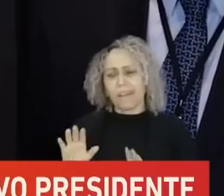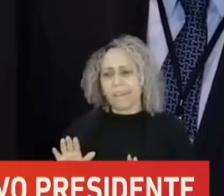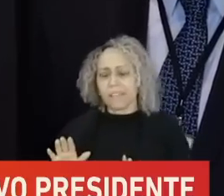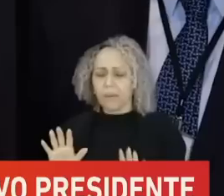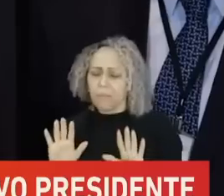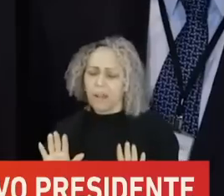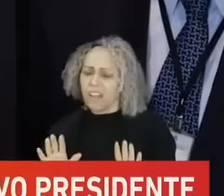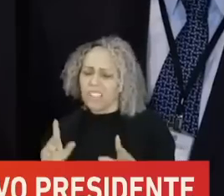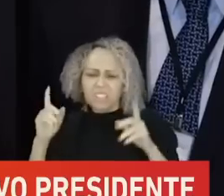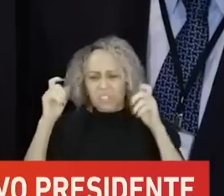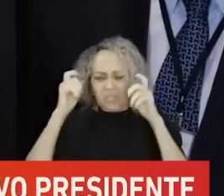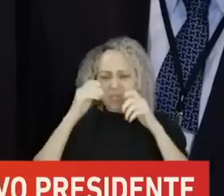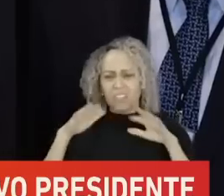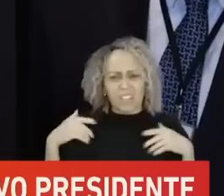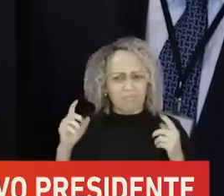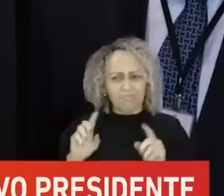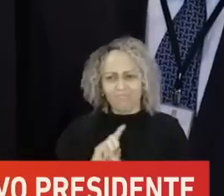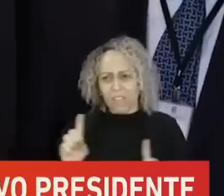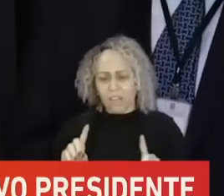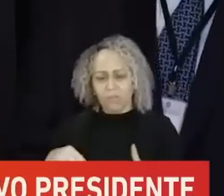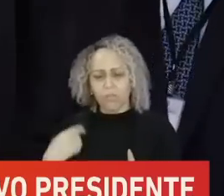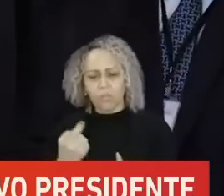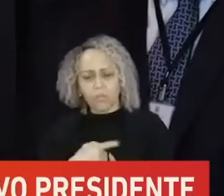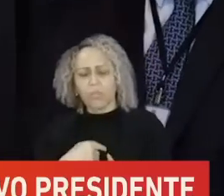das estatais, nesse modelo petista. Vale lembrar